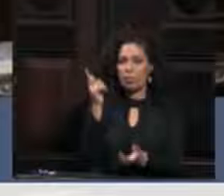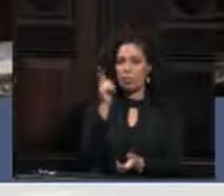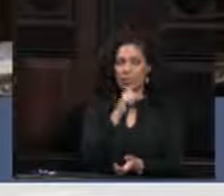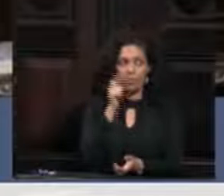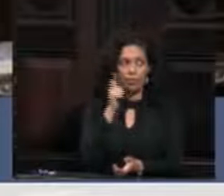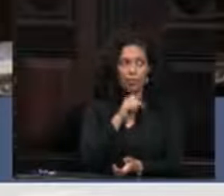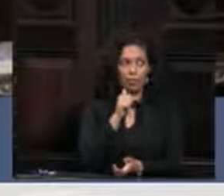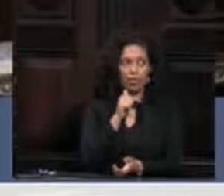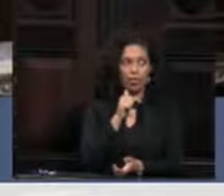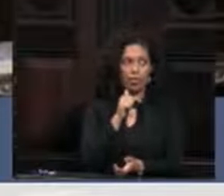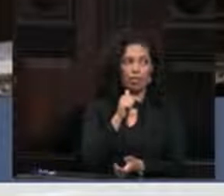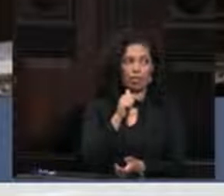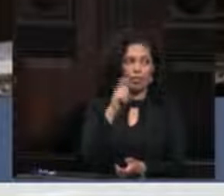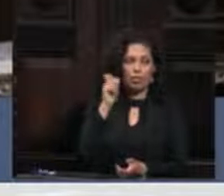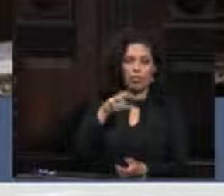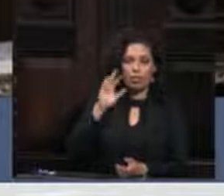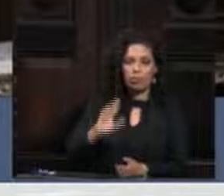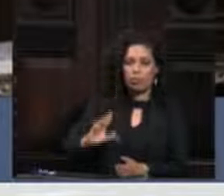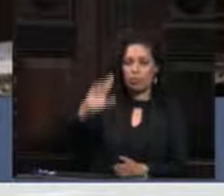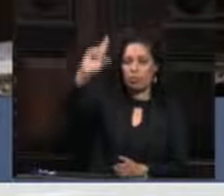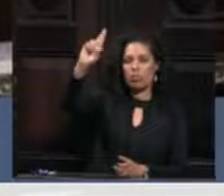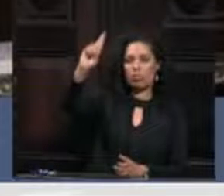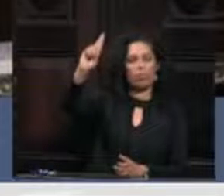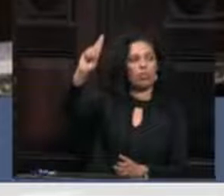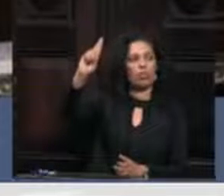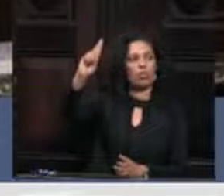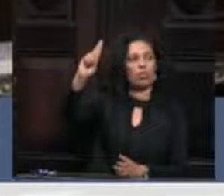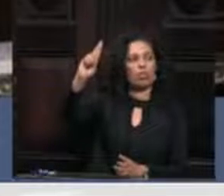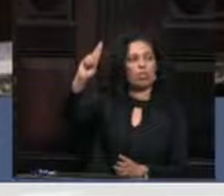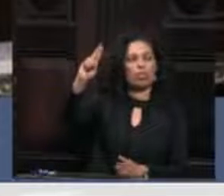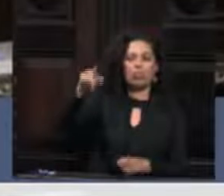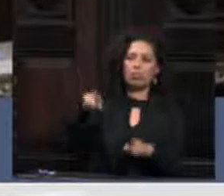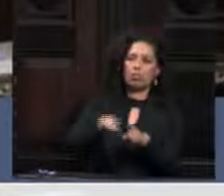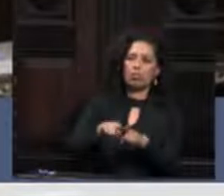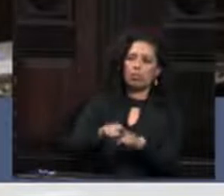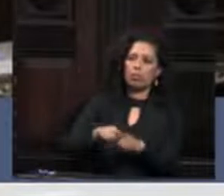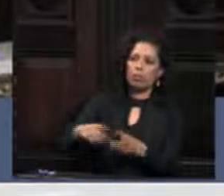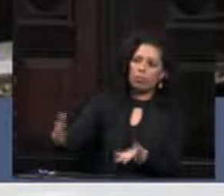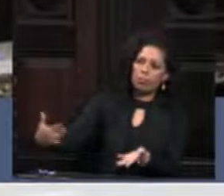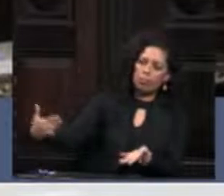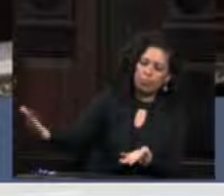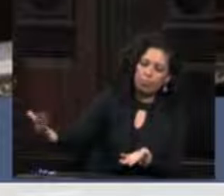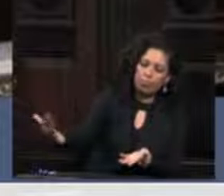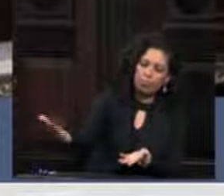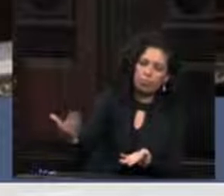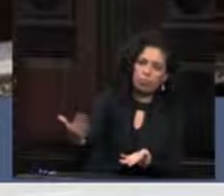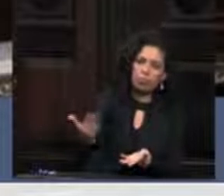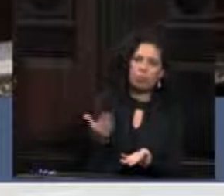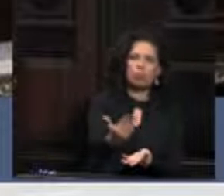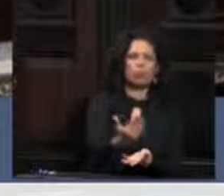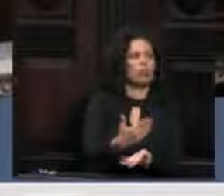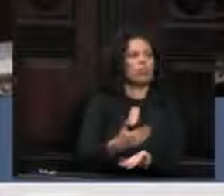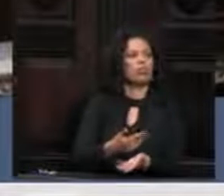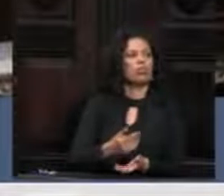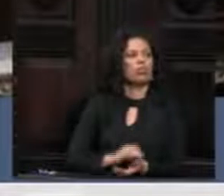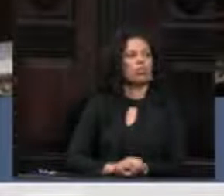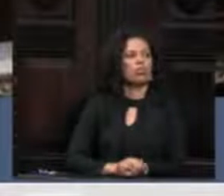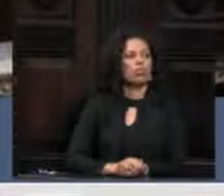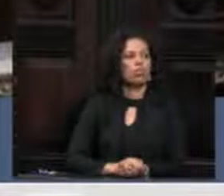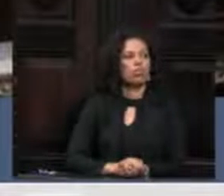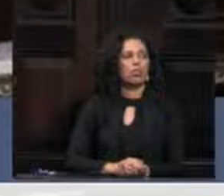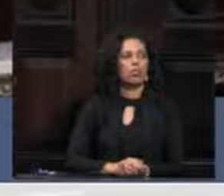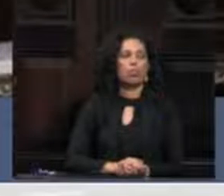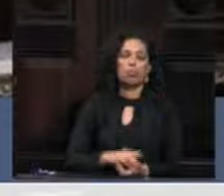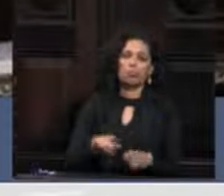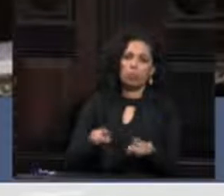tem que ter a responsabilidade de recolher o esgoto e tratá-lo. Aliás, ao